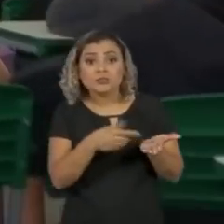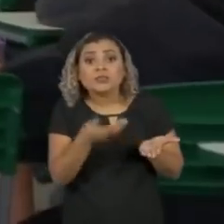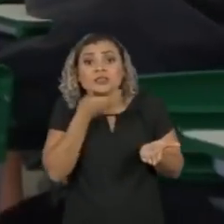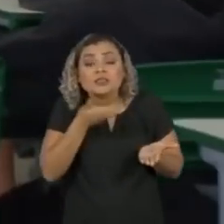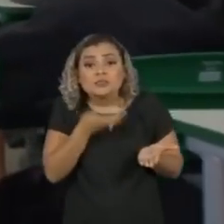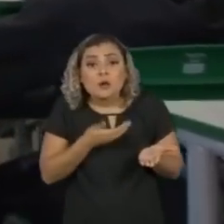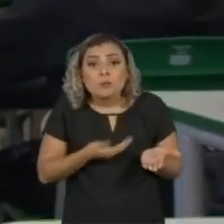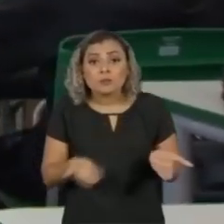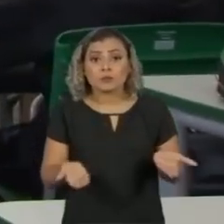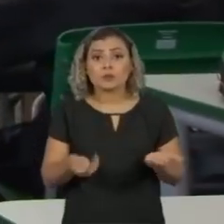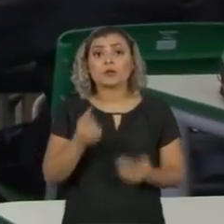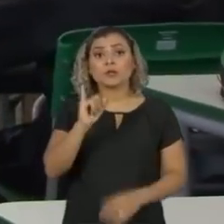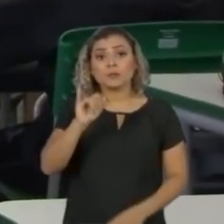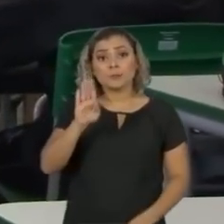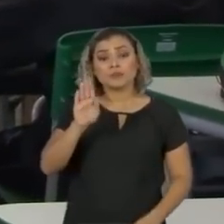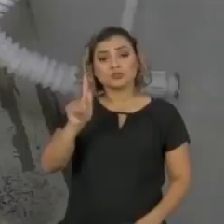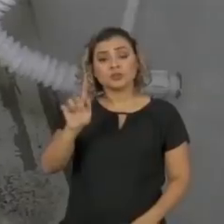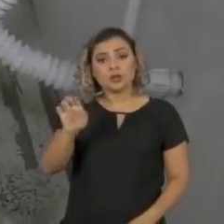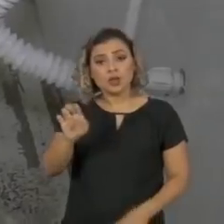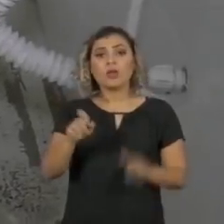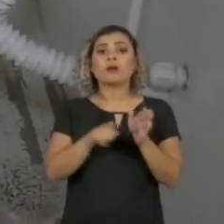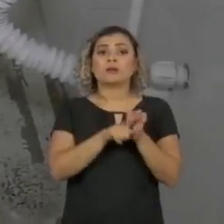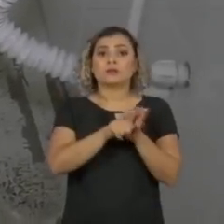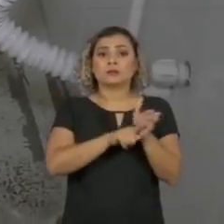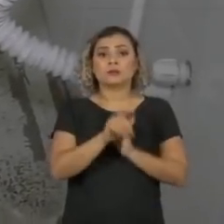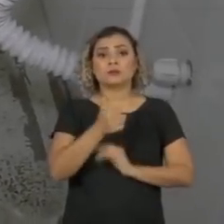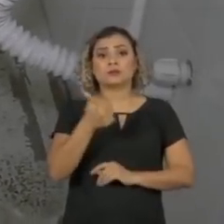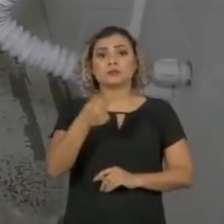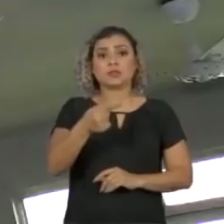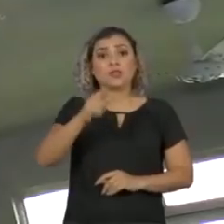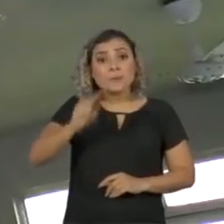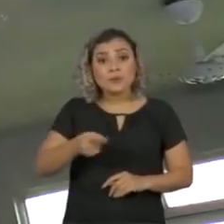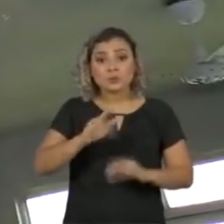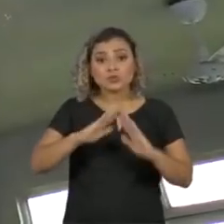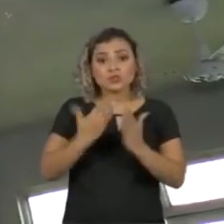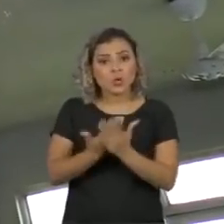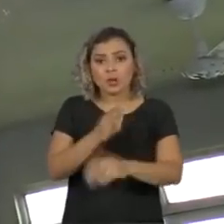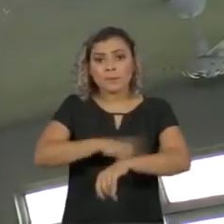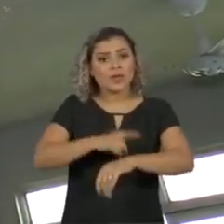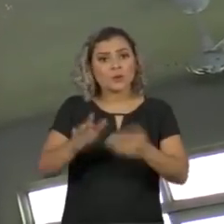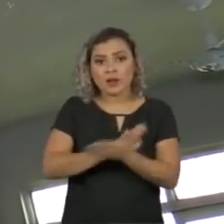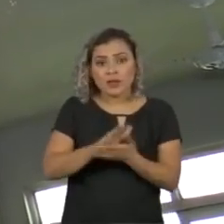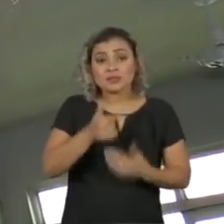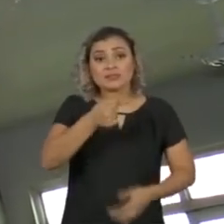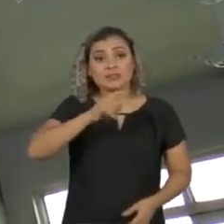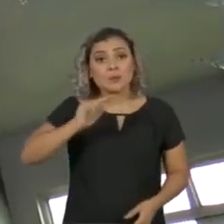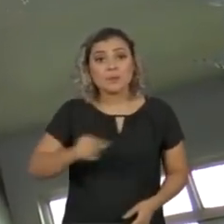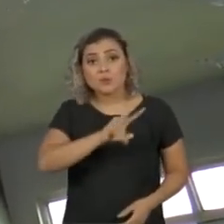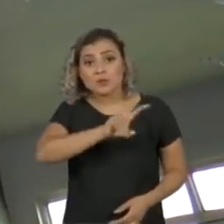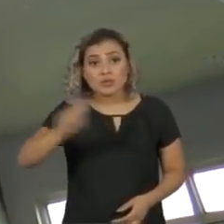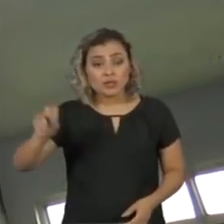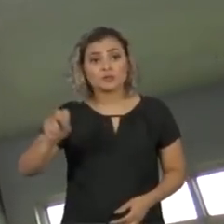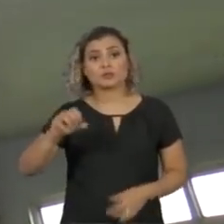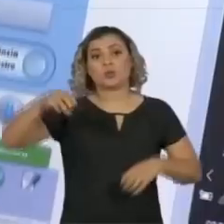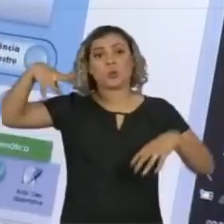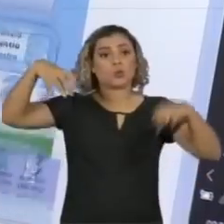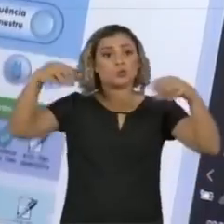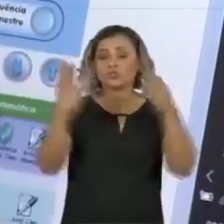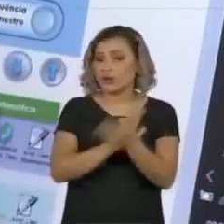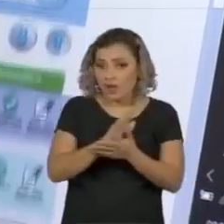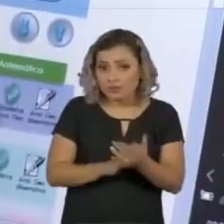IBGE, 17 mil escolas não têm banheiro, 7.500 funcionam sem energia